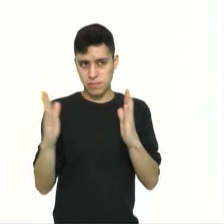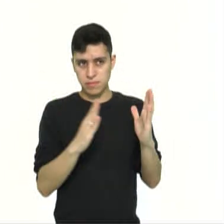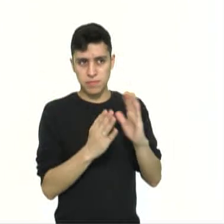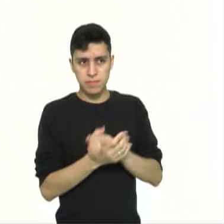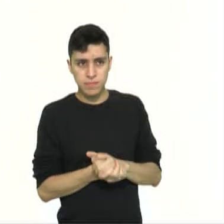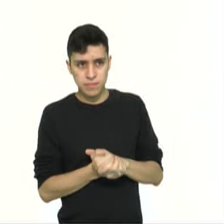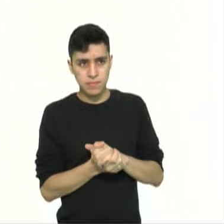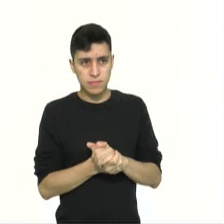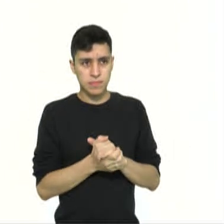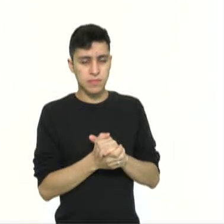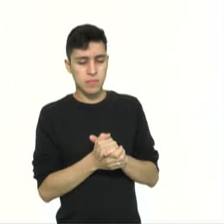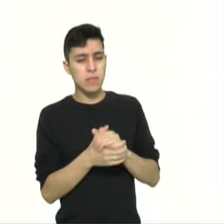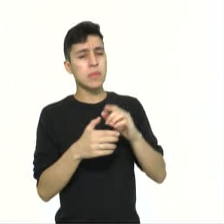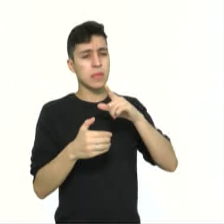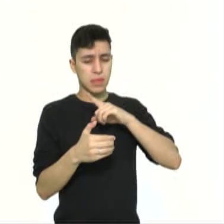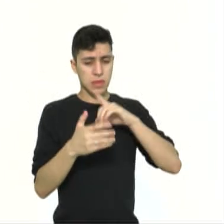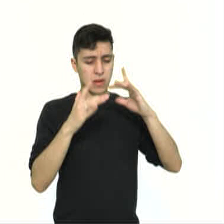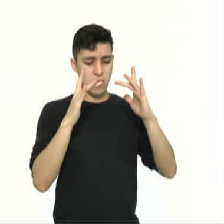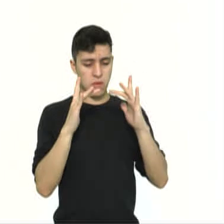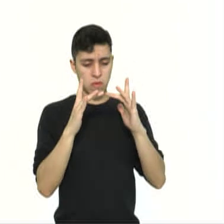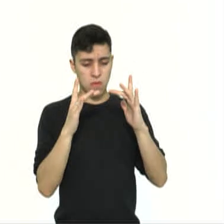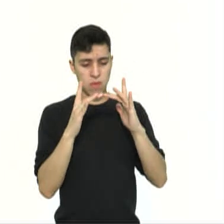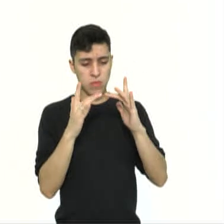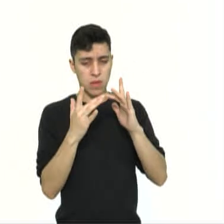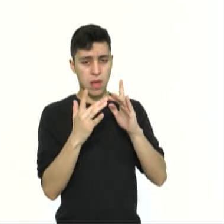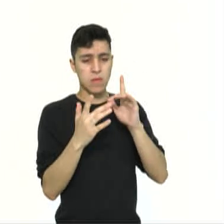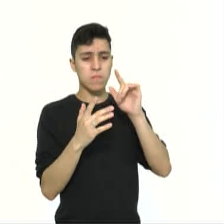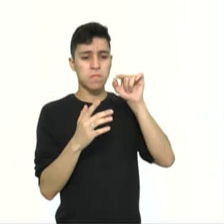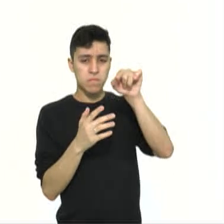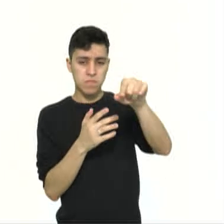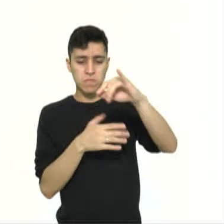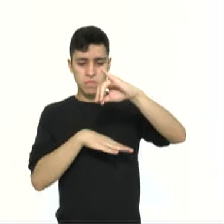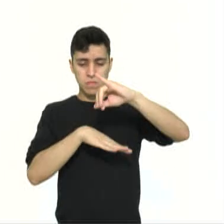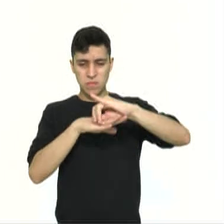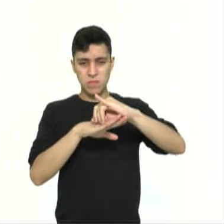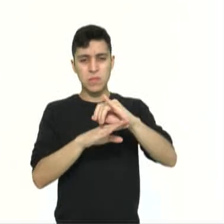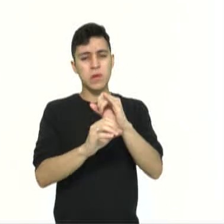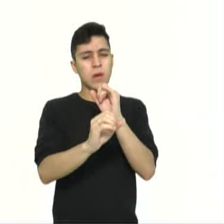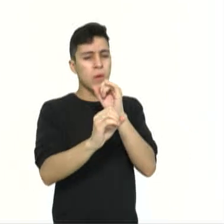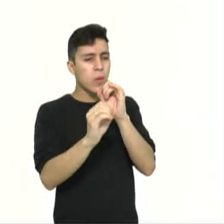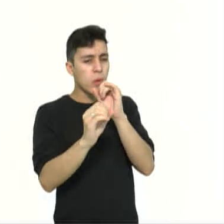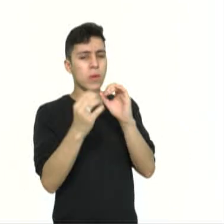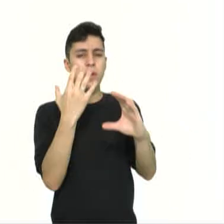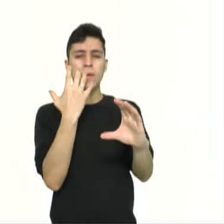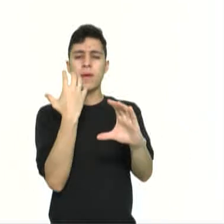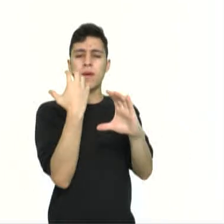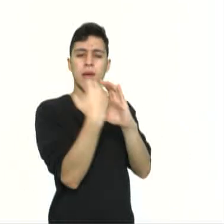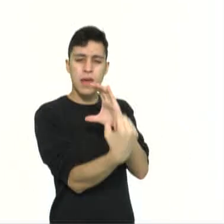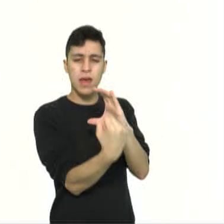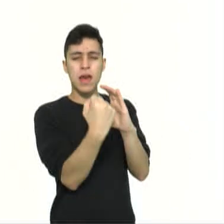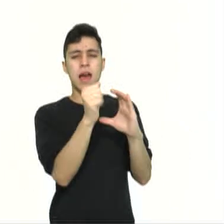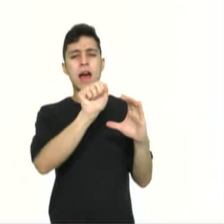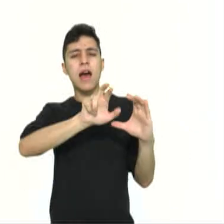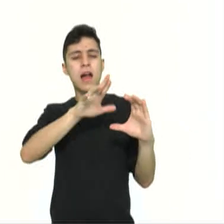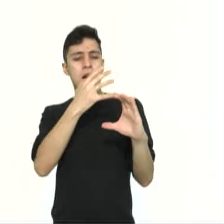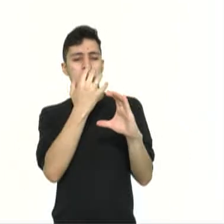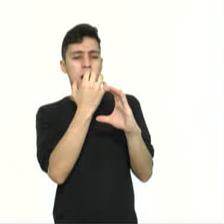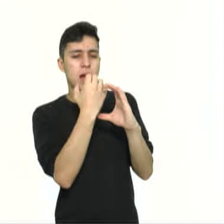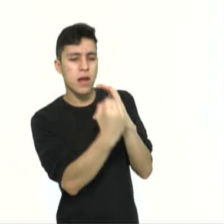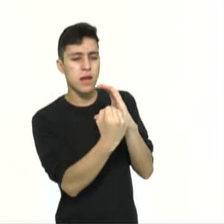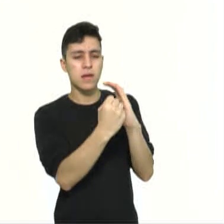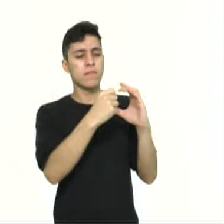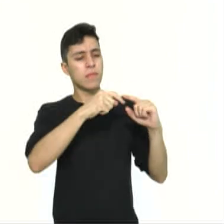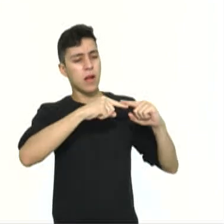ponto de contato entre a pessoa e o instrumento, que impulsiona o ar para a parte interna para que se